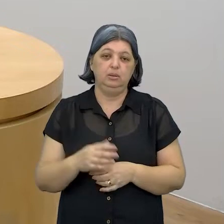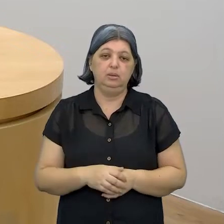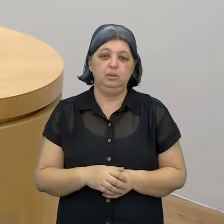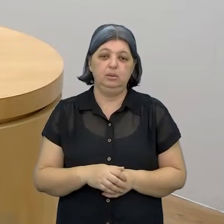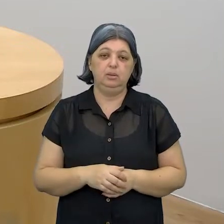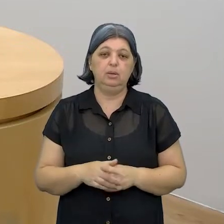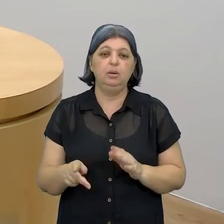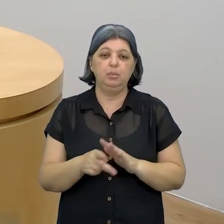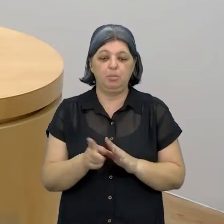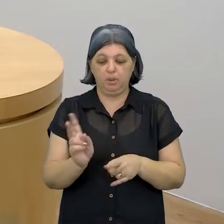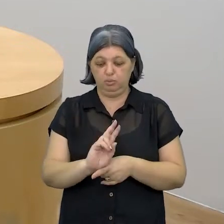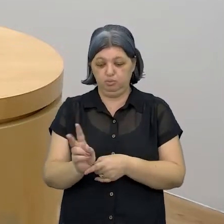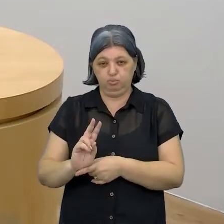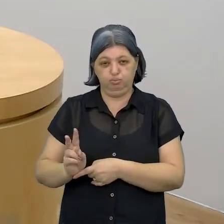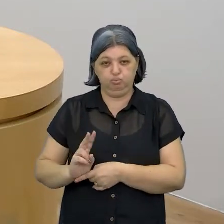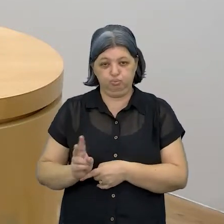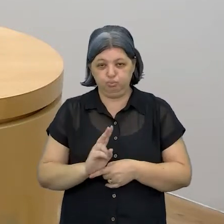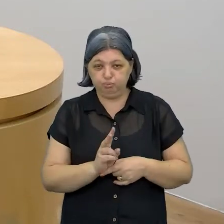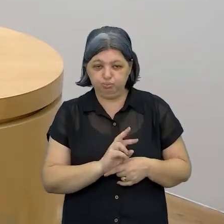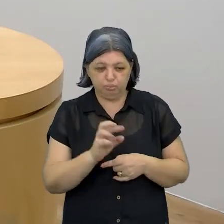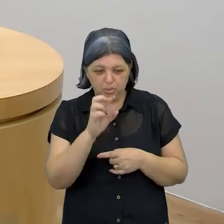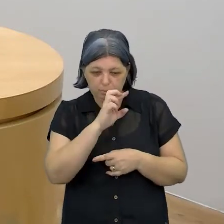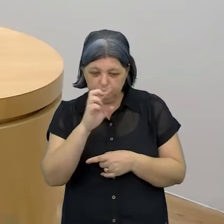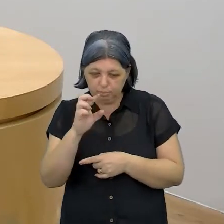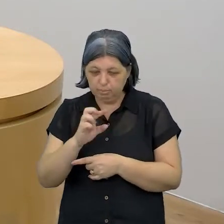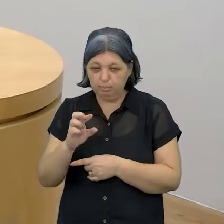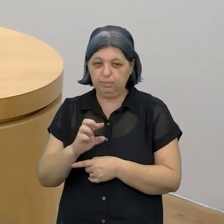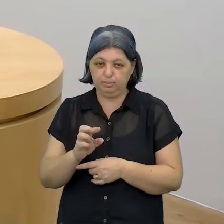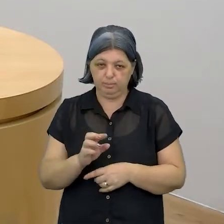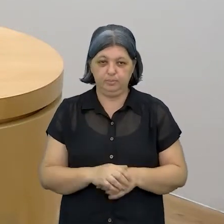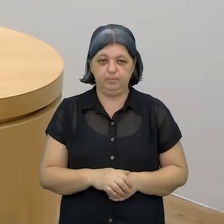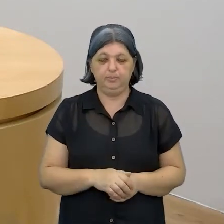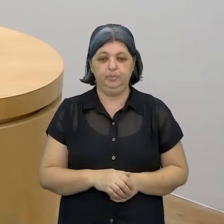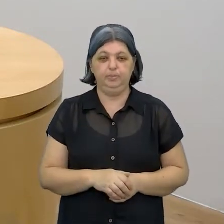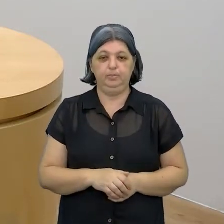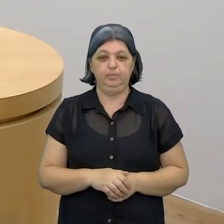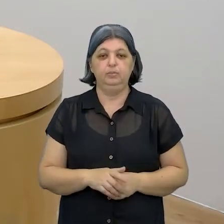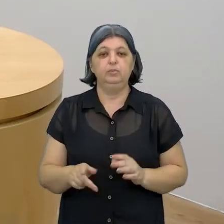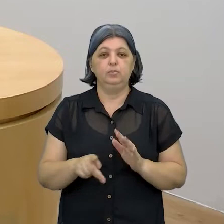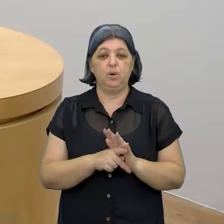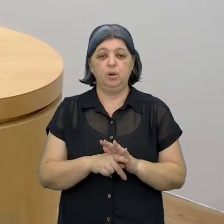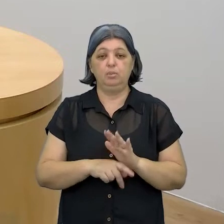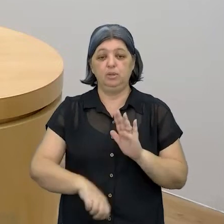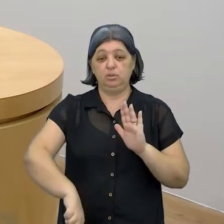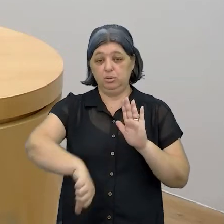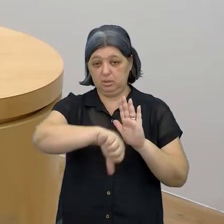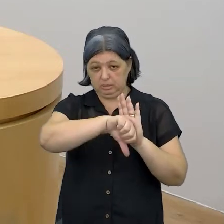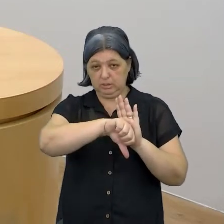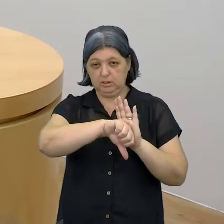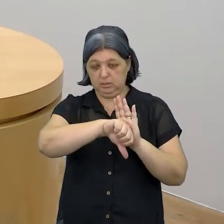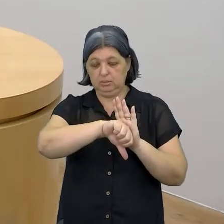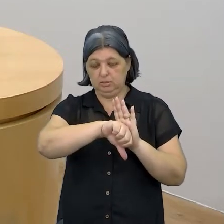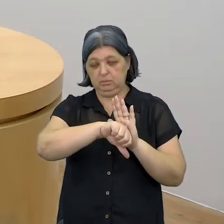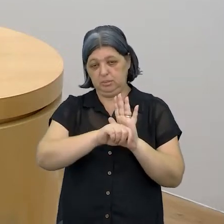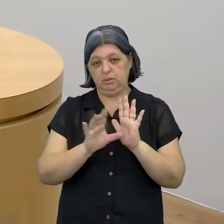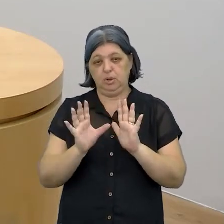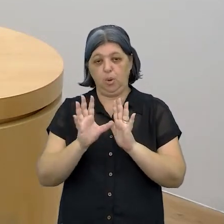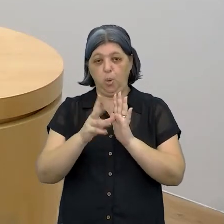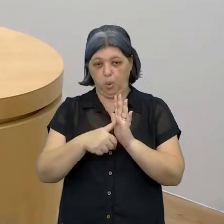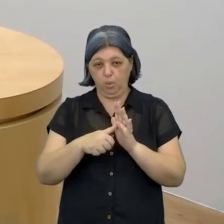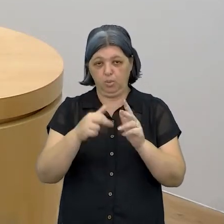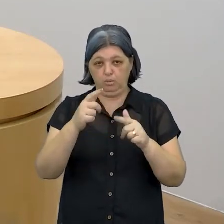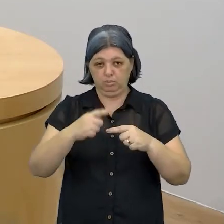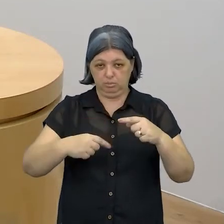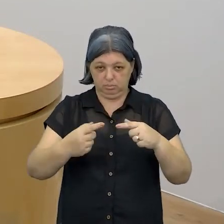desse monitoramento, dessa vigilância sistemática, né, desses crimes relativos a bens. Enquanto que, por